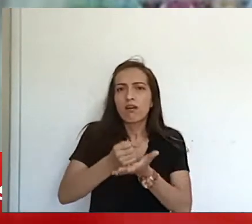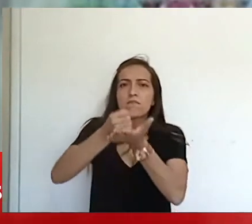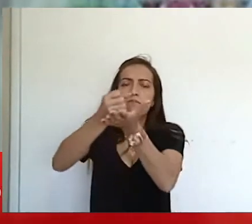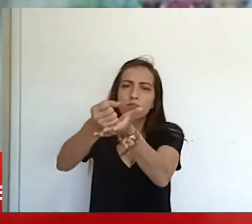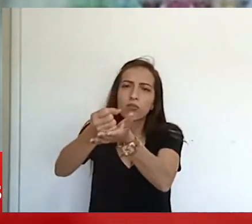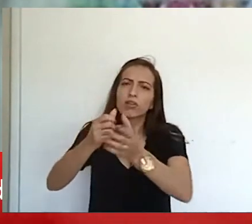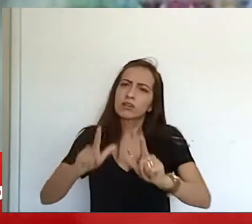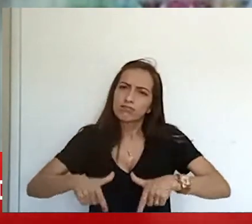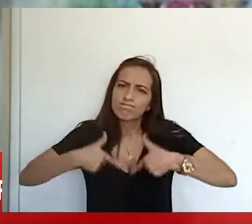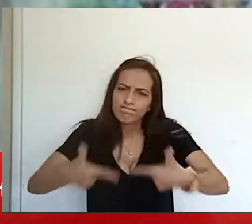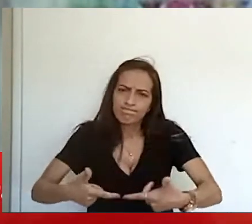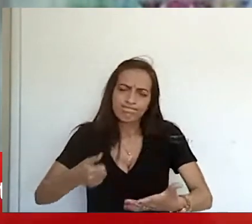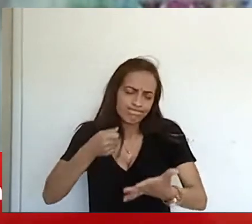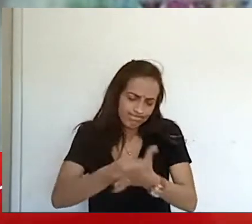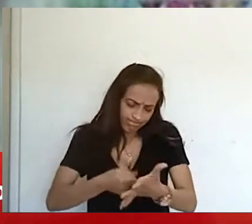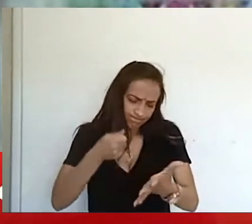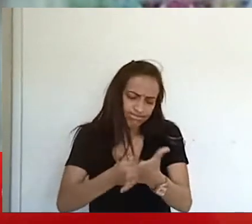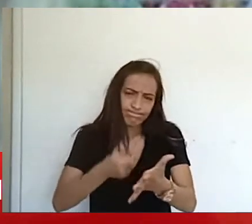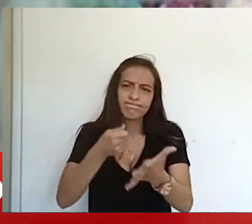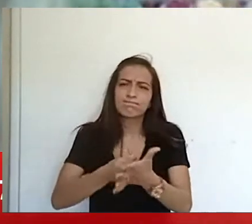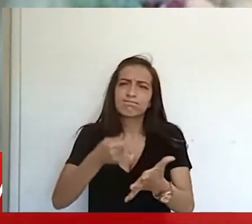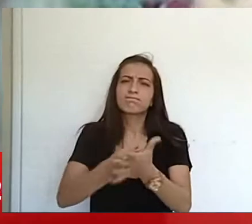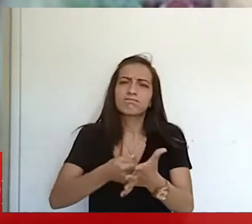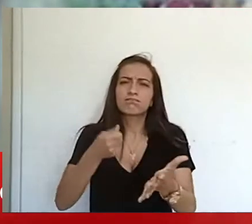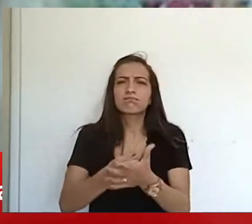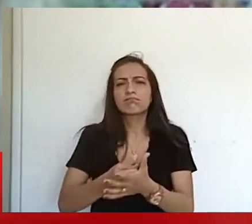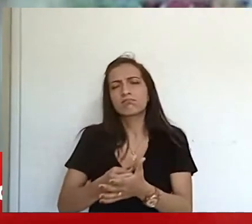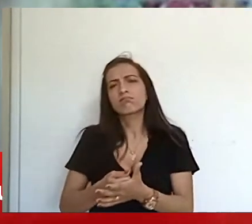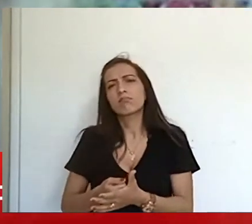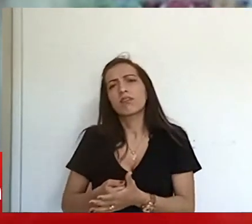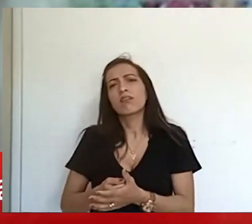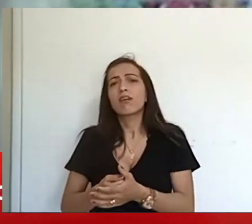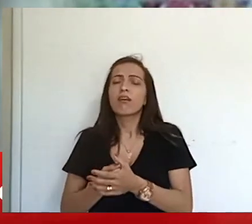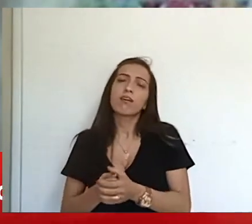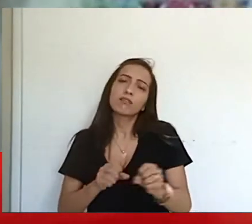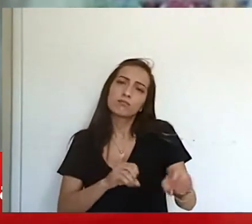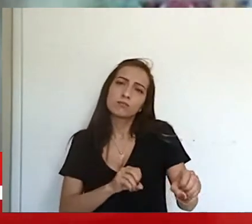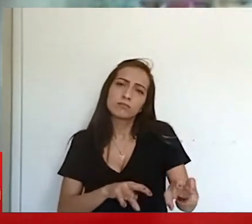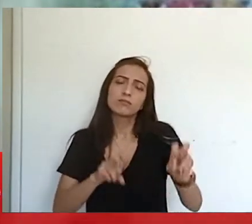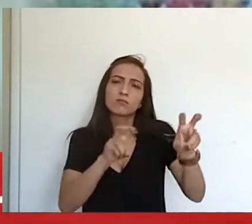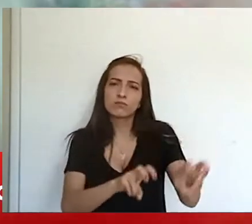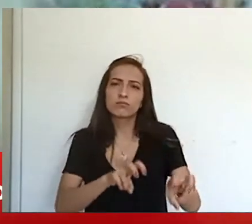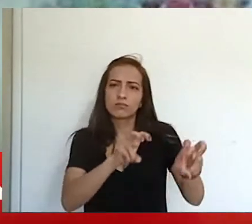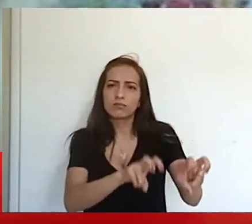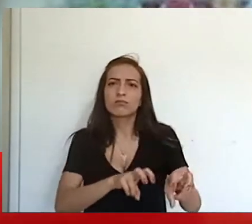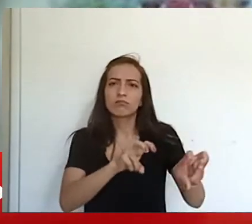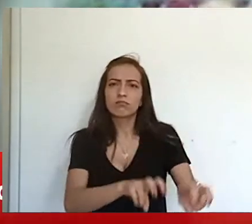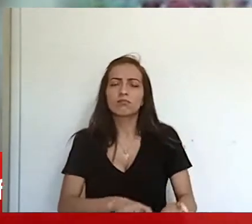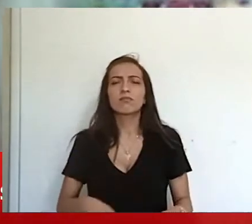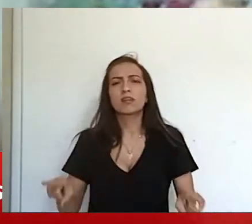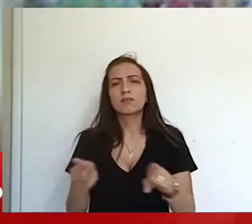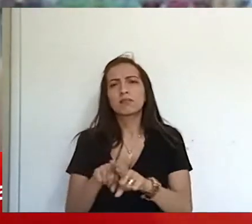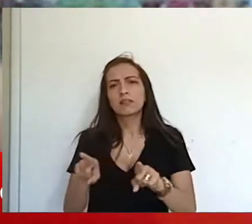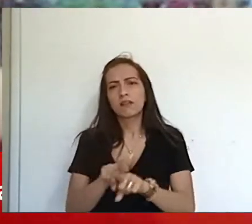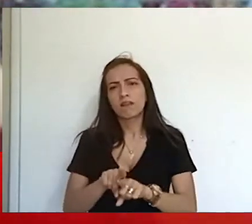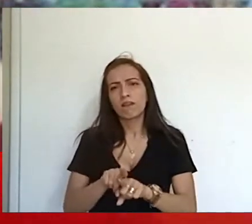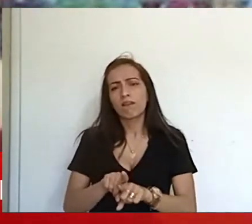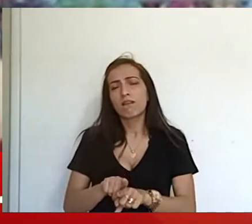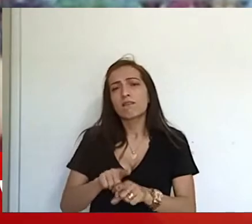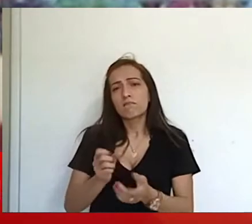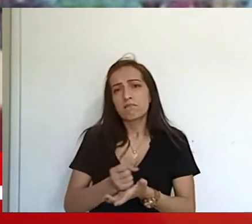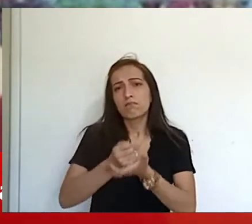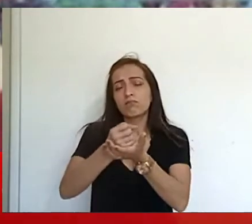Simpro, eu e muita gente, boa parte da educação do campo que está aqui atuando no DF, no entorno, apoia, é parceiro do